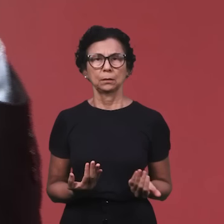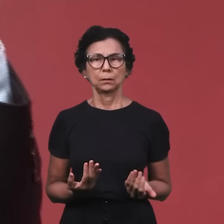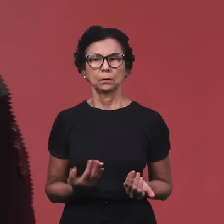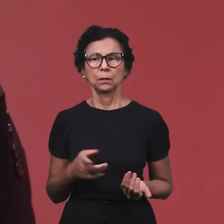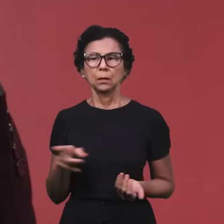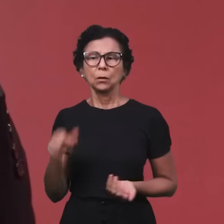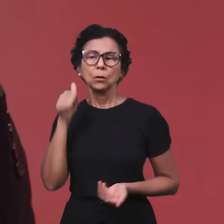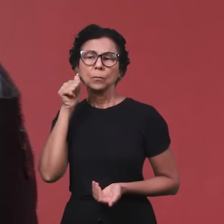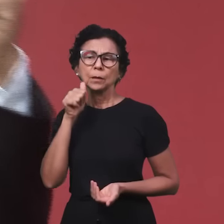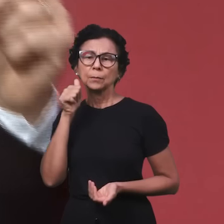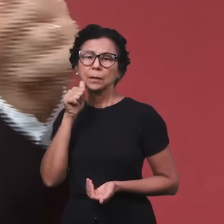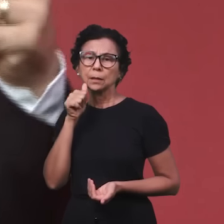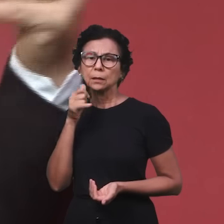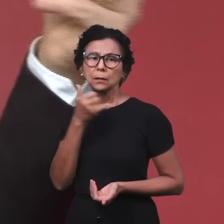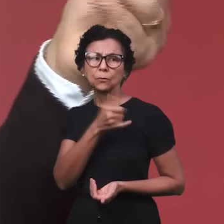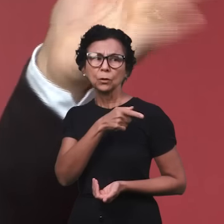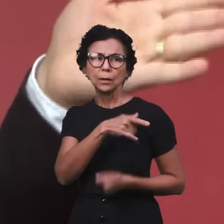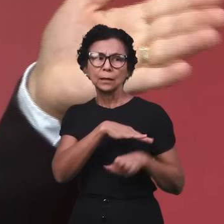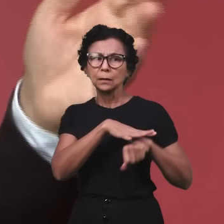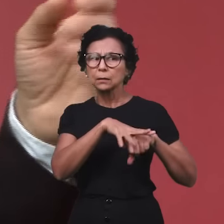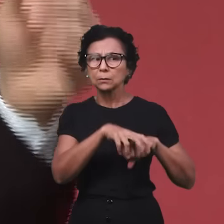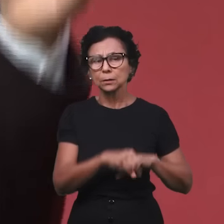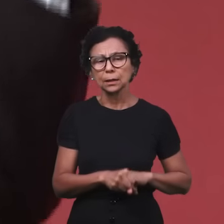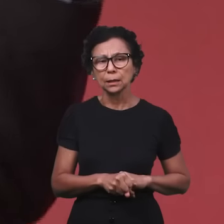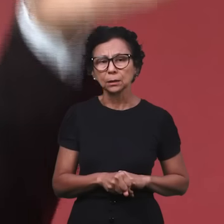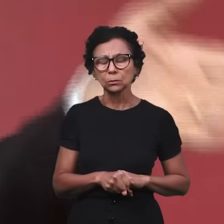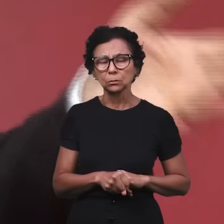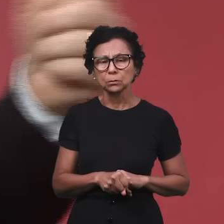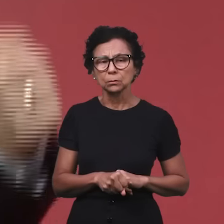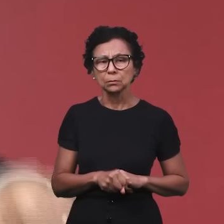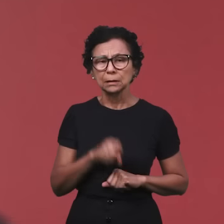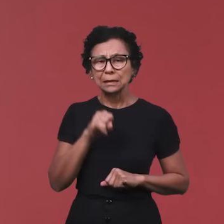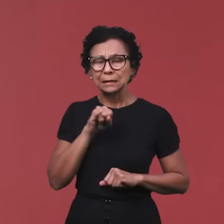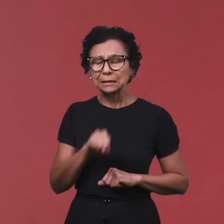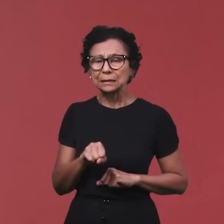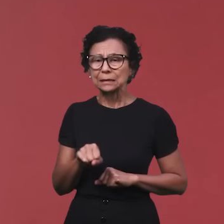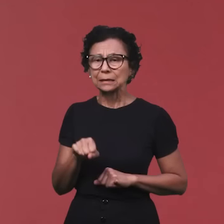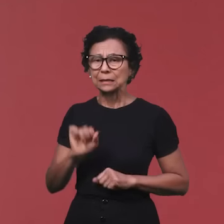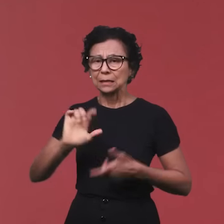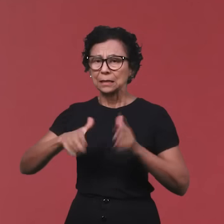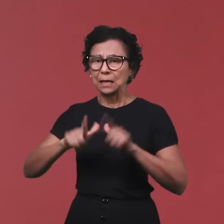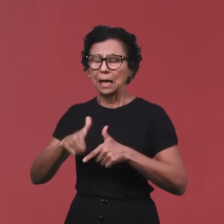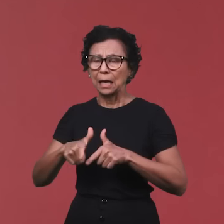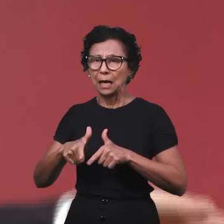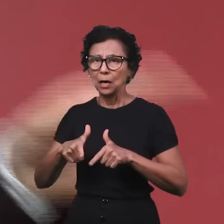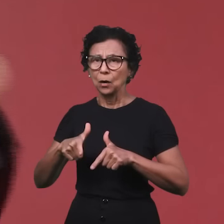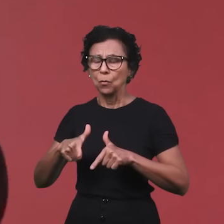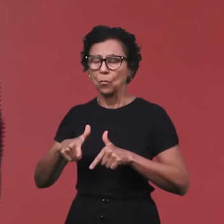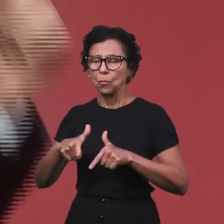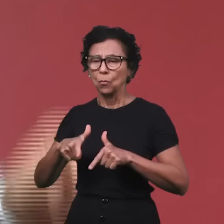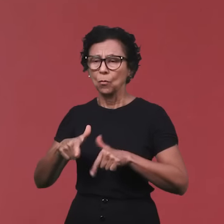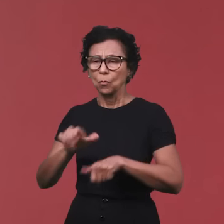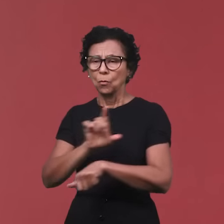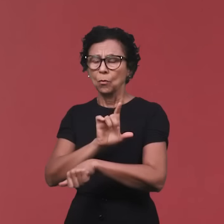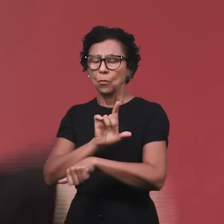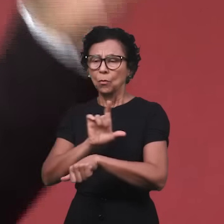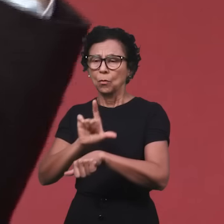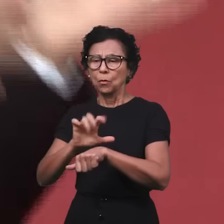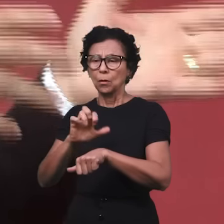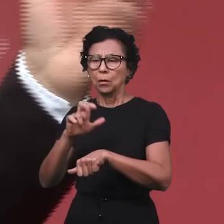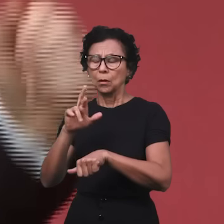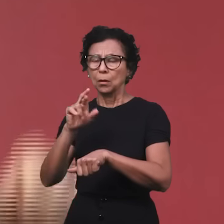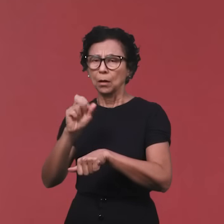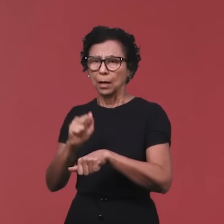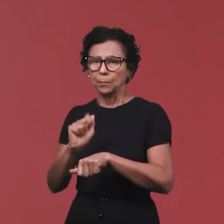Israel? Explica para mim, Amadeu. Como é que ela vai dizer? Ele vai lá e vai ser curado. Você já viu o leproso ser curado? Israel nunca foi curado. Mas por